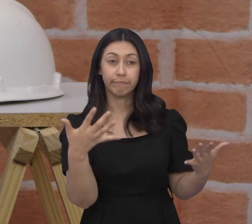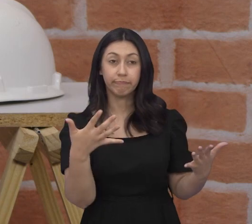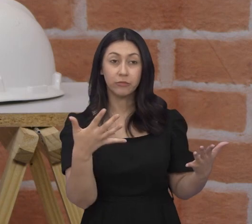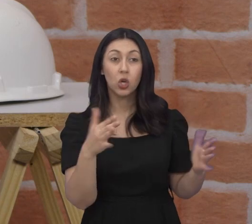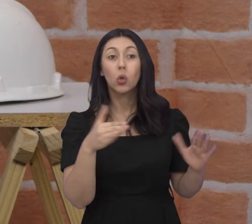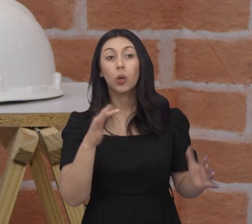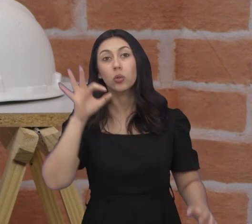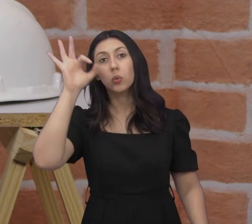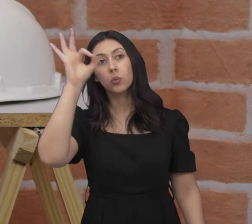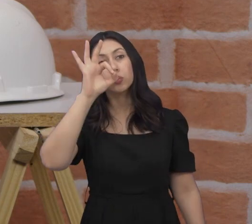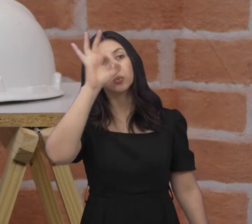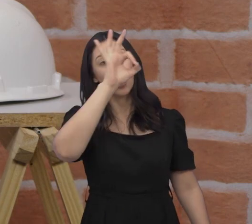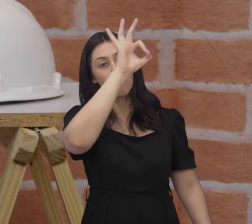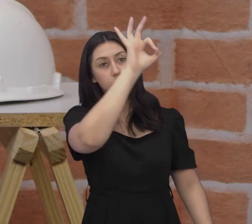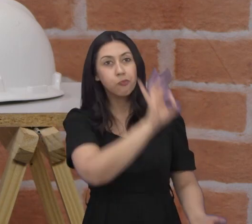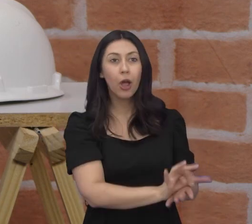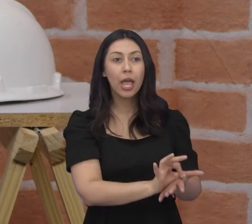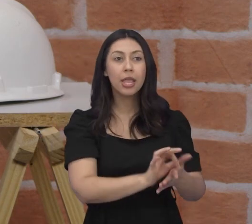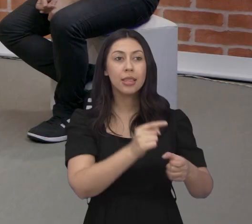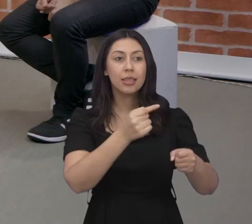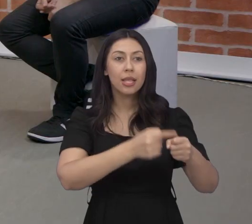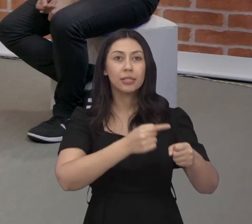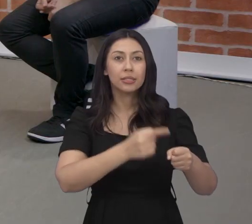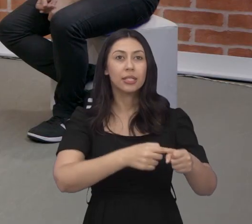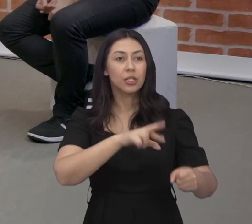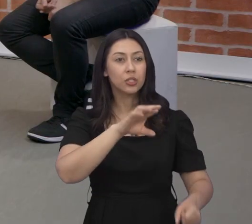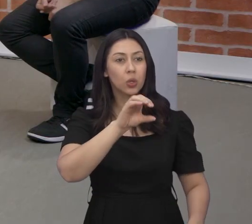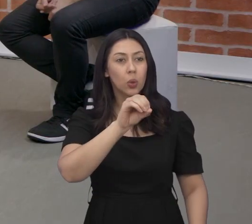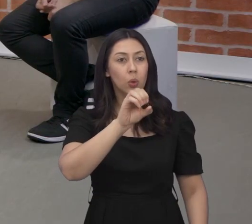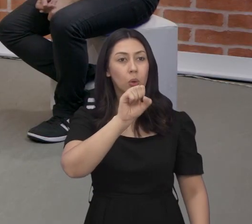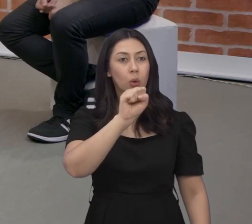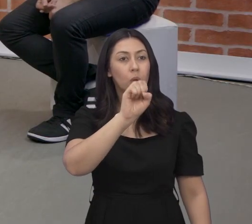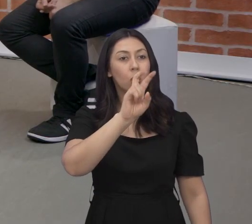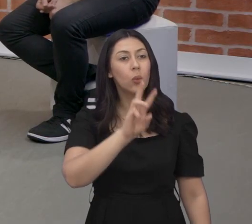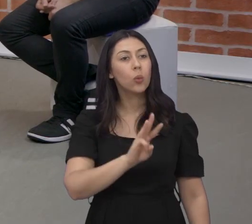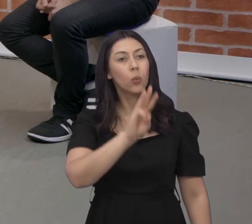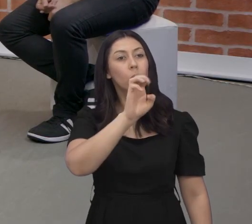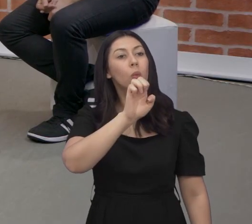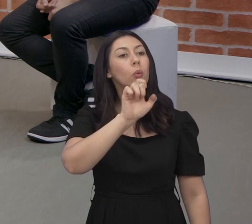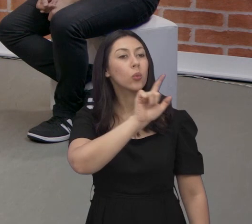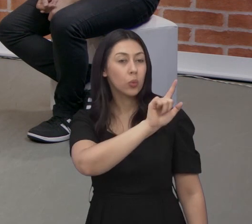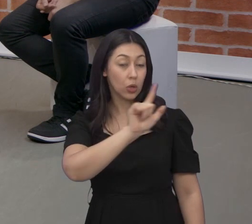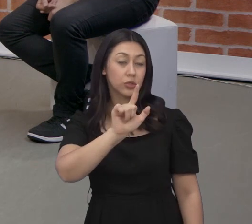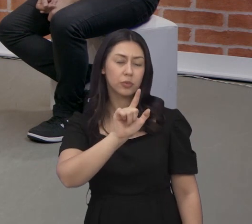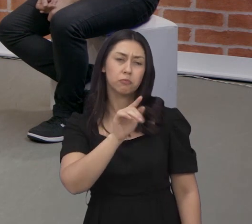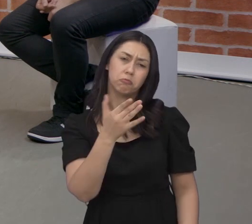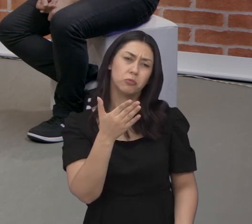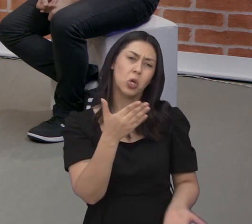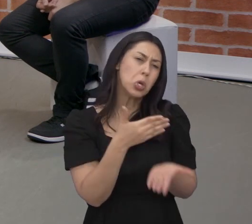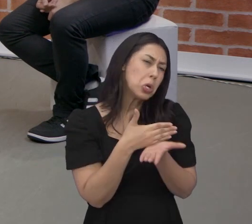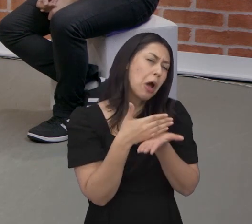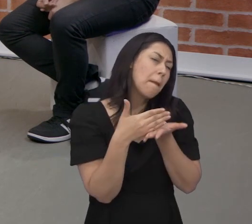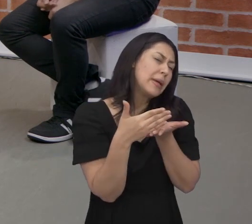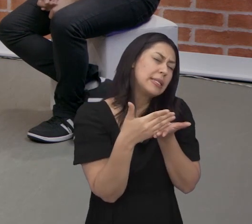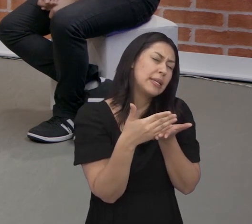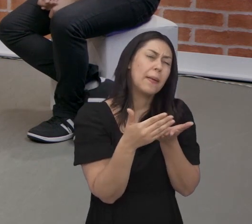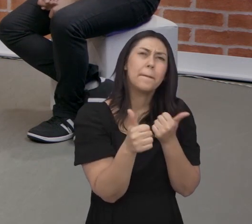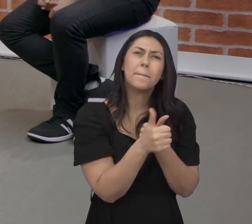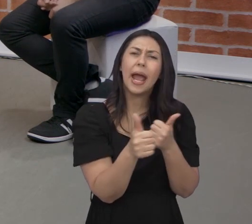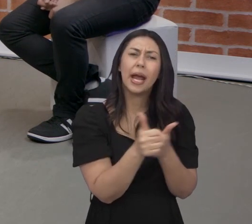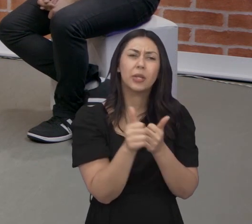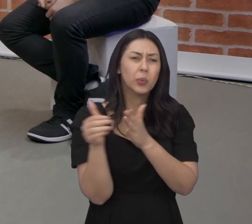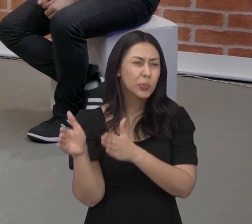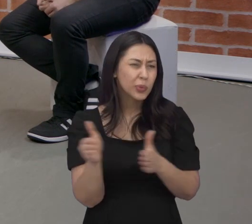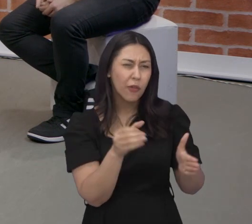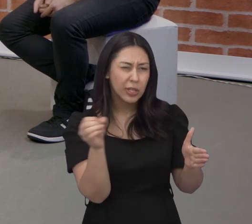queda de um OVNI em Roswell, né? Ah, esse Aí caso é ali- famosíssimo. Isso, ali começou o que a gente chama ali da... Foi início, um pouquinho antes da fase moderna. A fase moderna, na